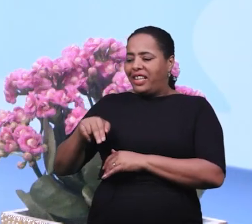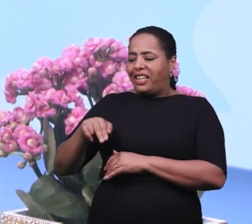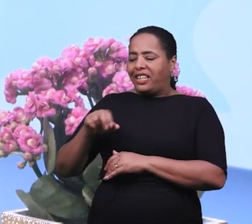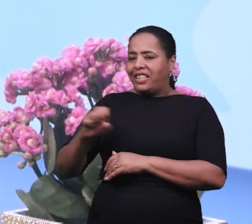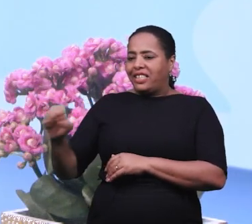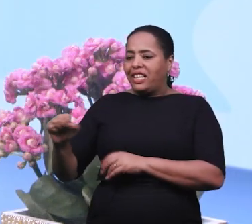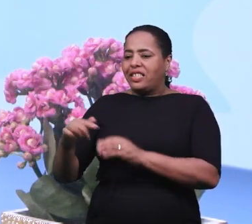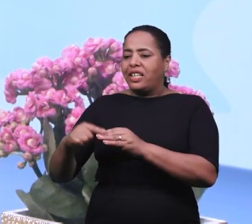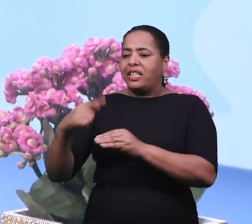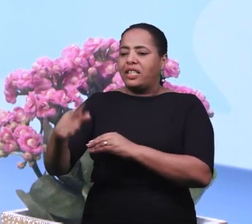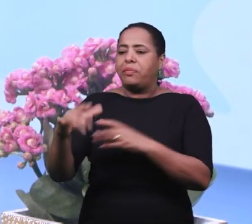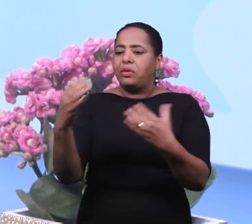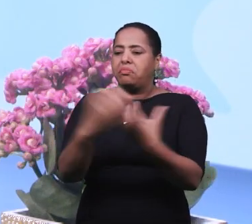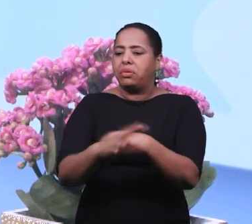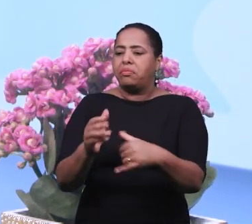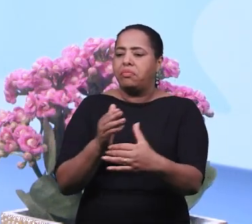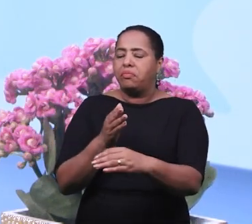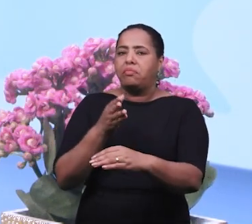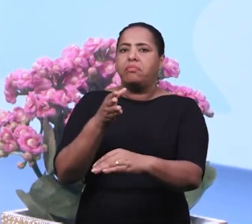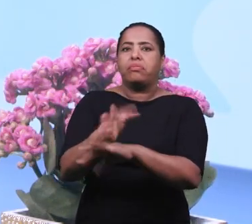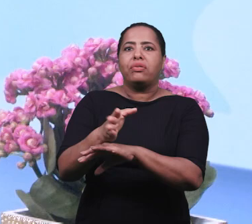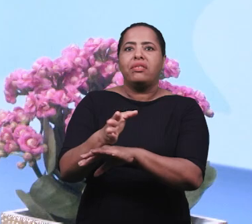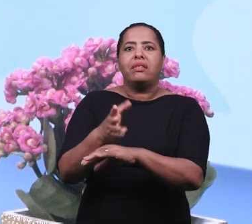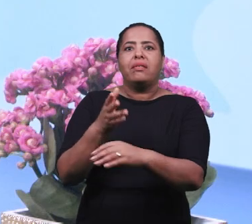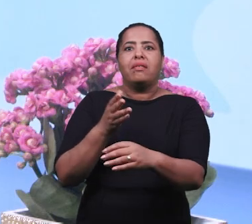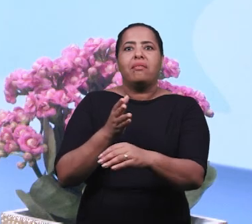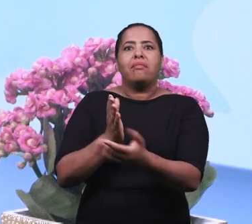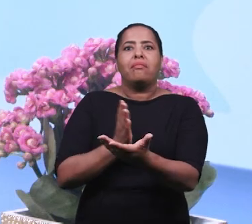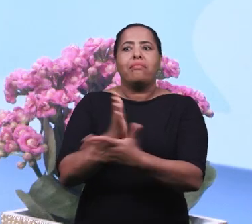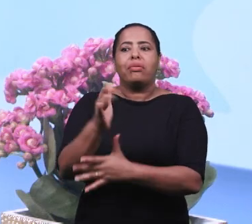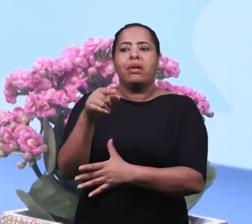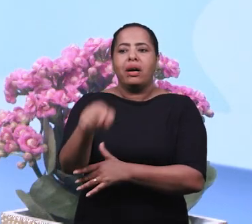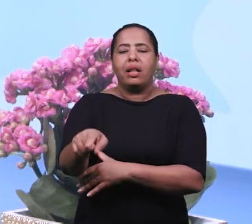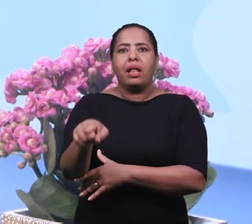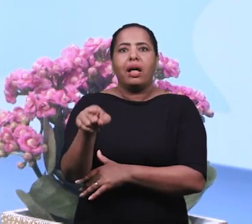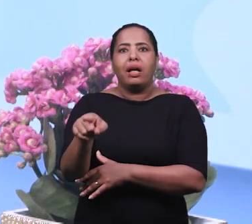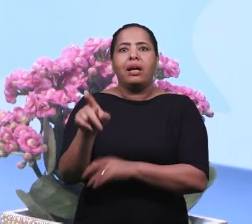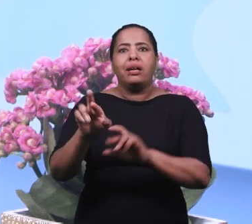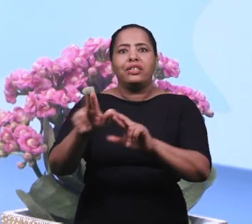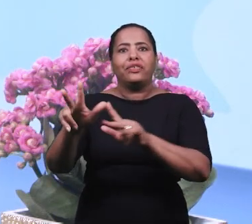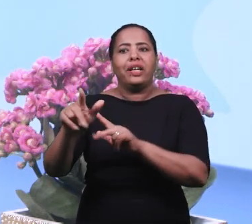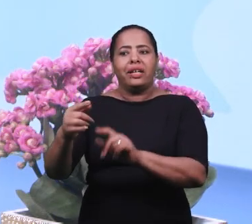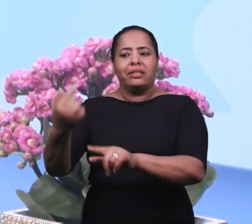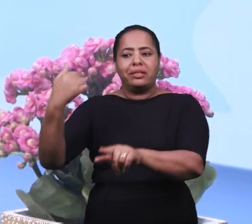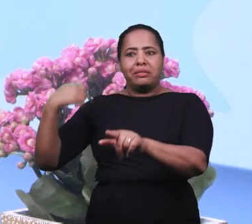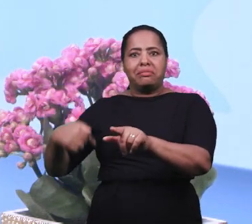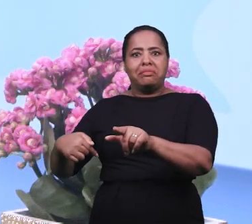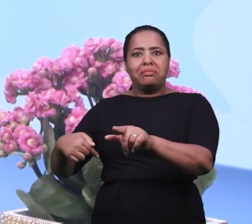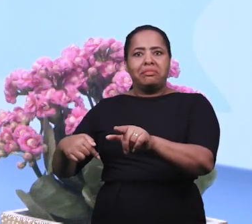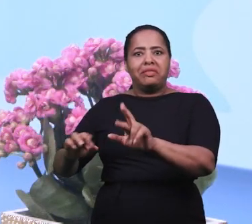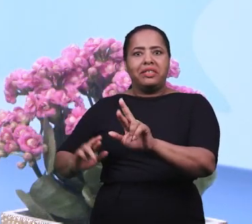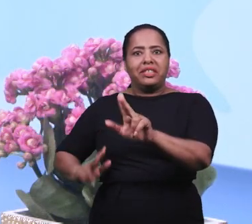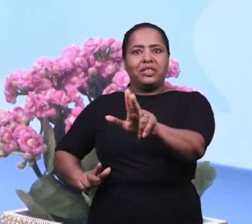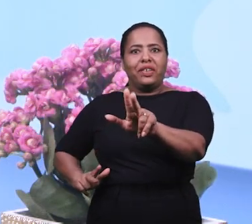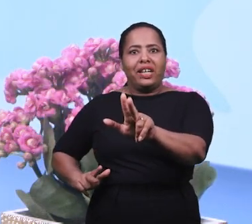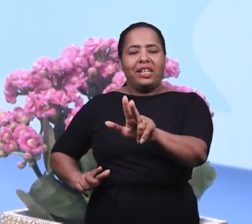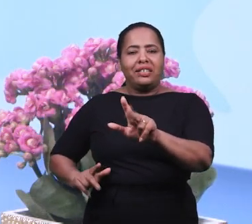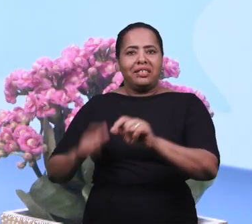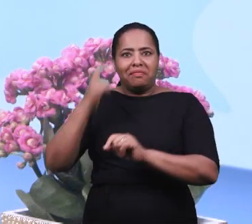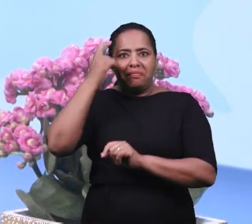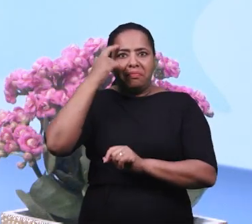chega aos 60 anos, 65 ou mais, é aí que a gente vai precisar cuidar mais da saúde, plano de